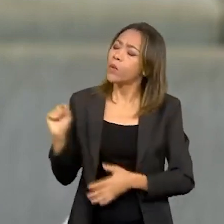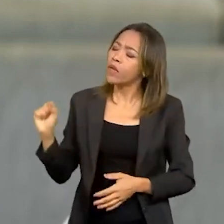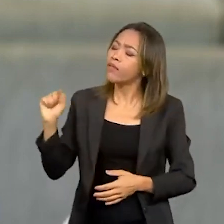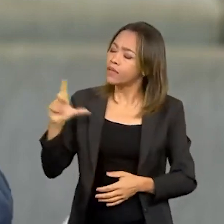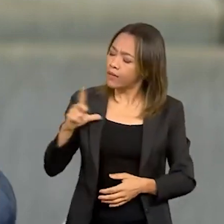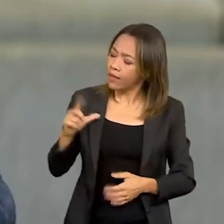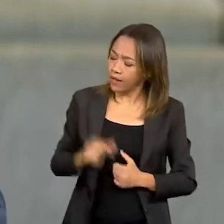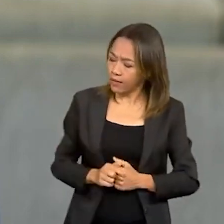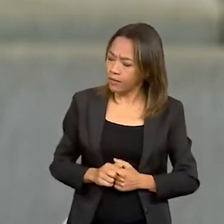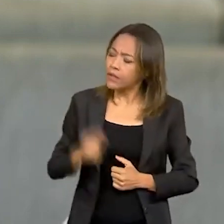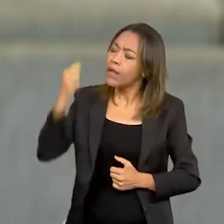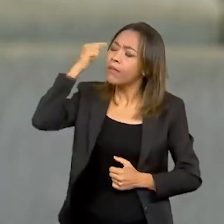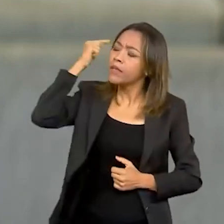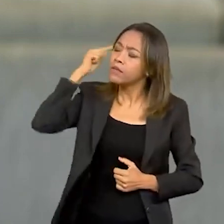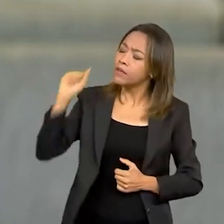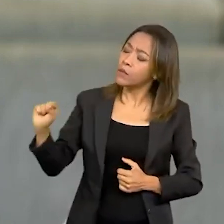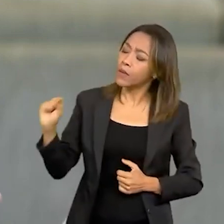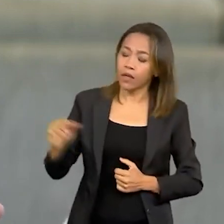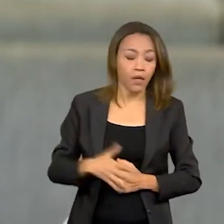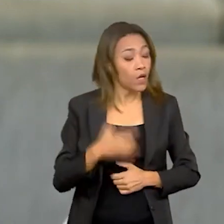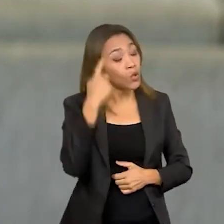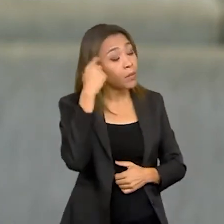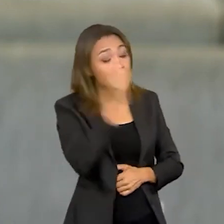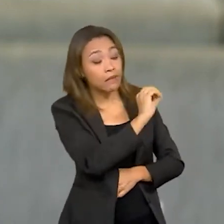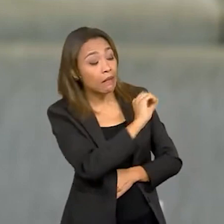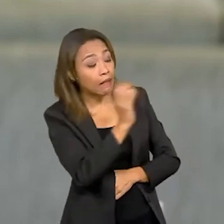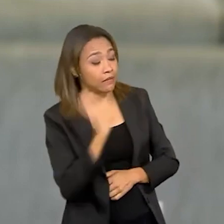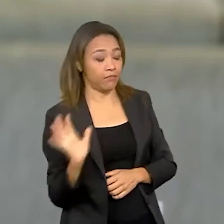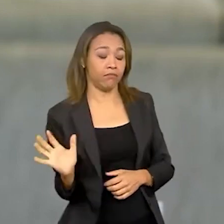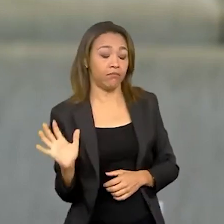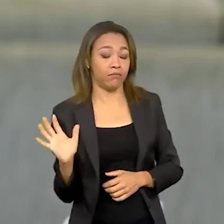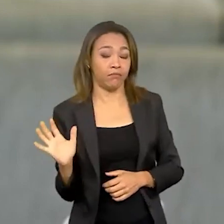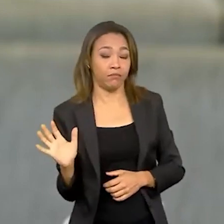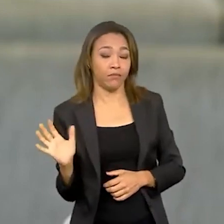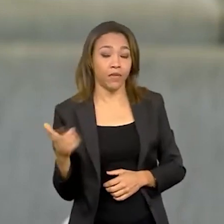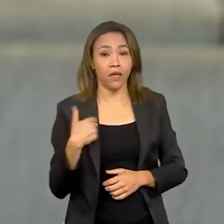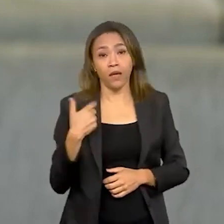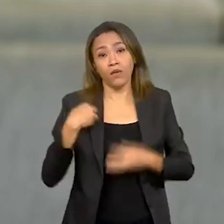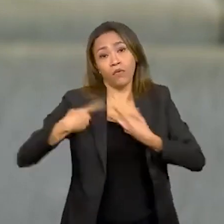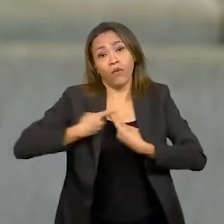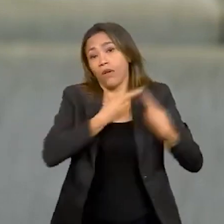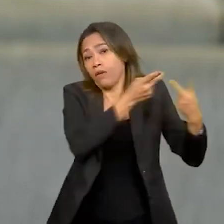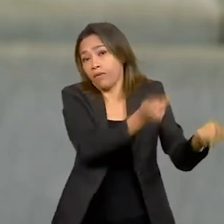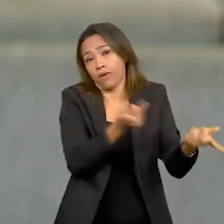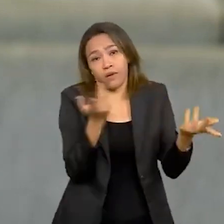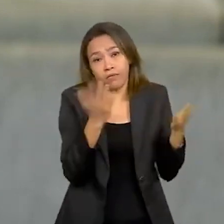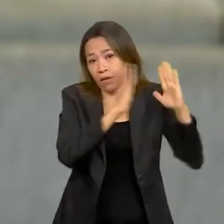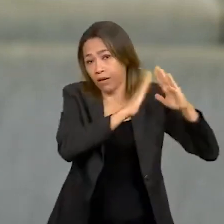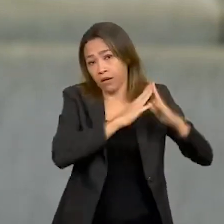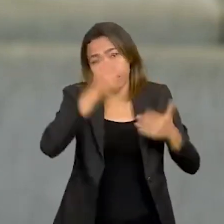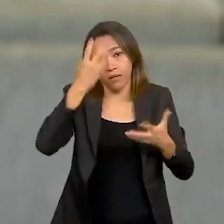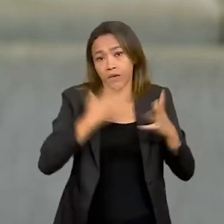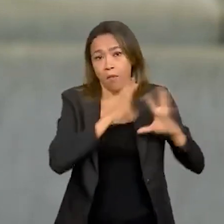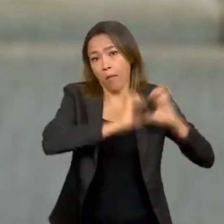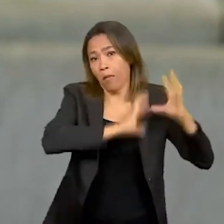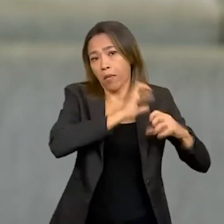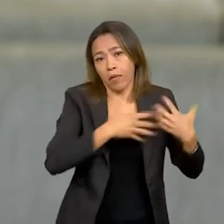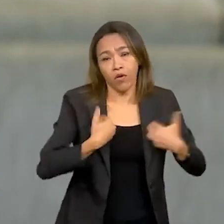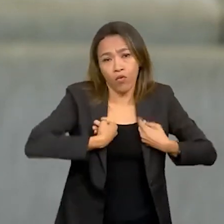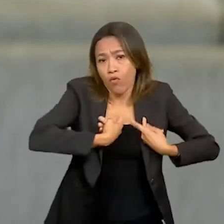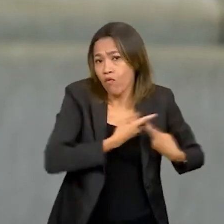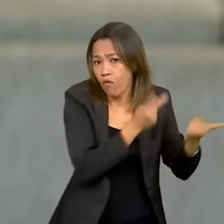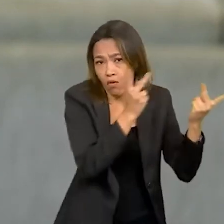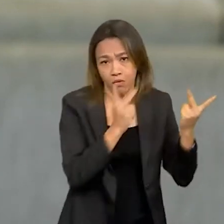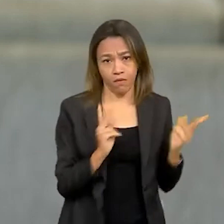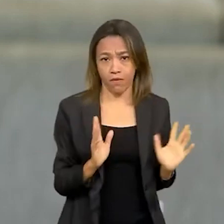eu você falo não tô pensando em nada porque também eu não vou trazer para dentro de casa discussão mas o que que é importante essa relação